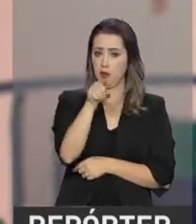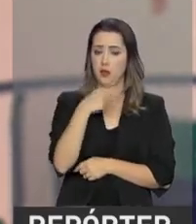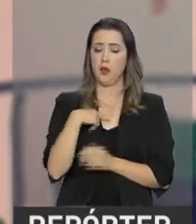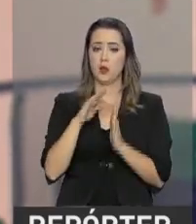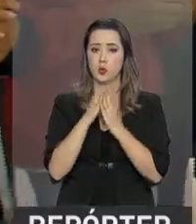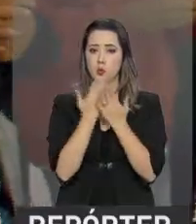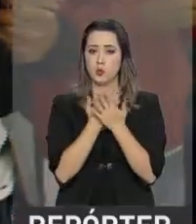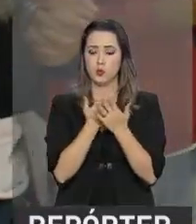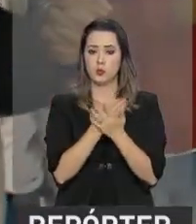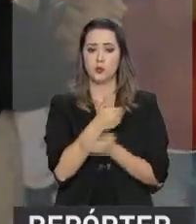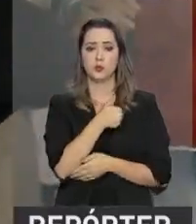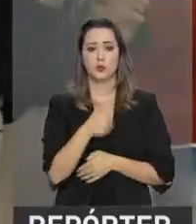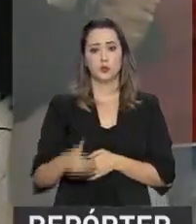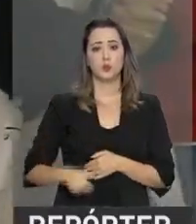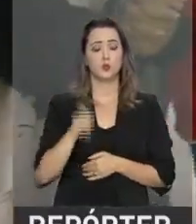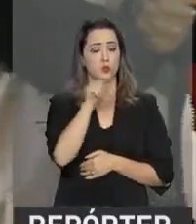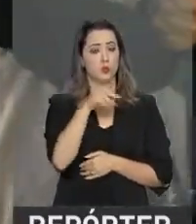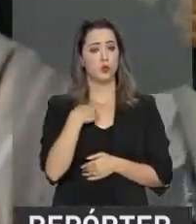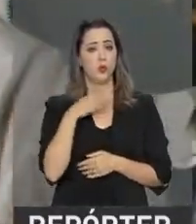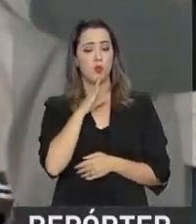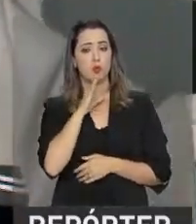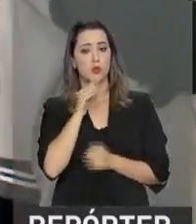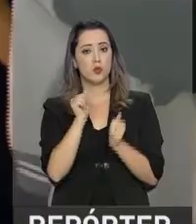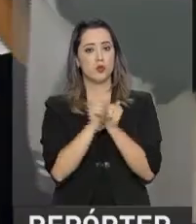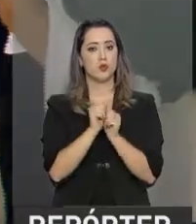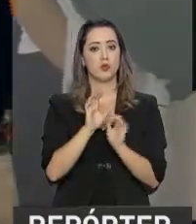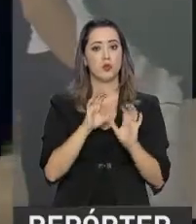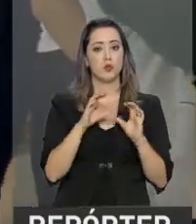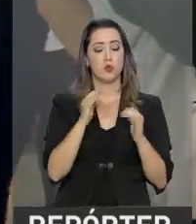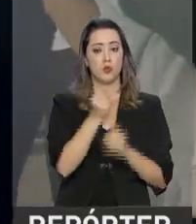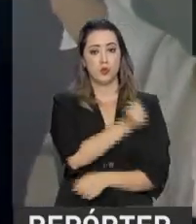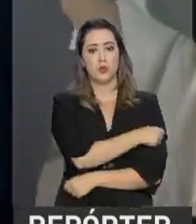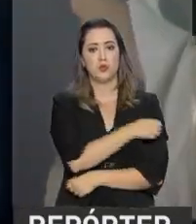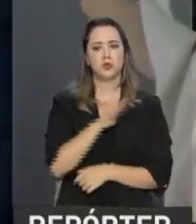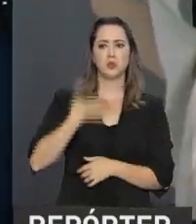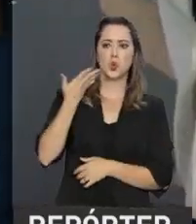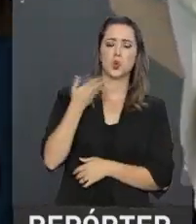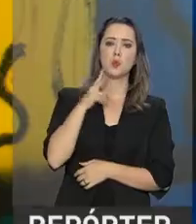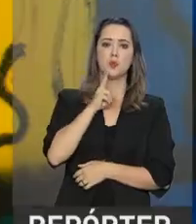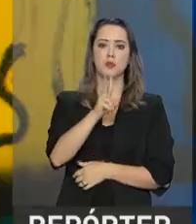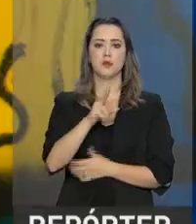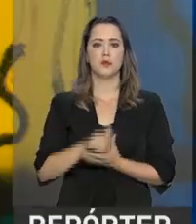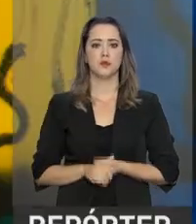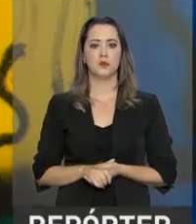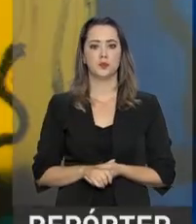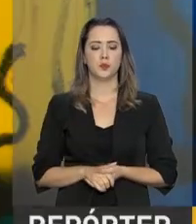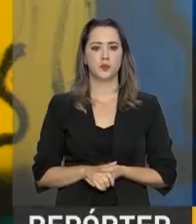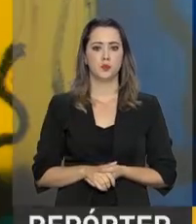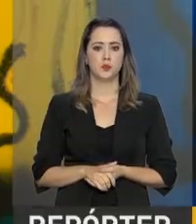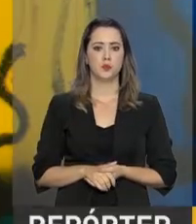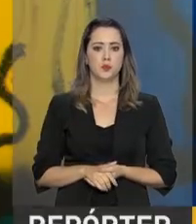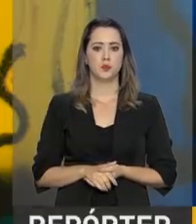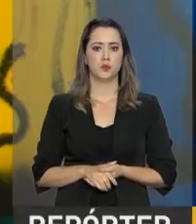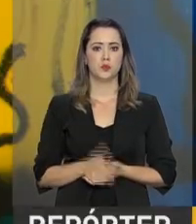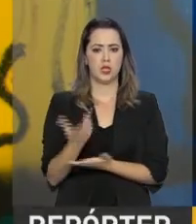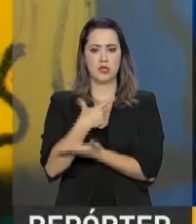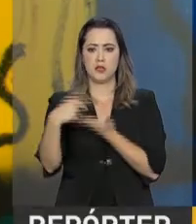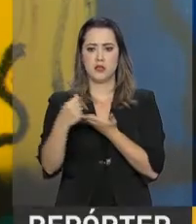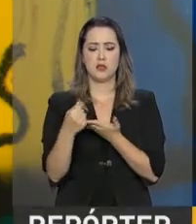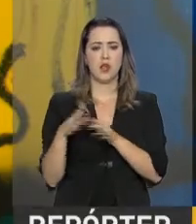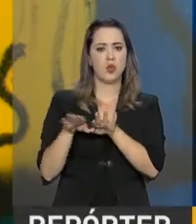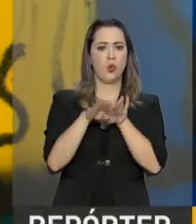e veio conhecer o espaço com a turma ela se surpreendeu com o que viu ele foge dos padrões de